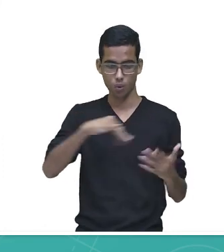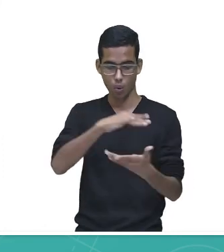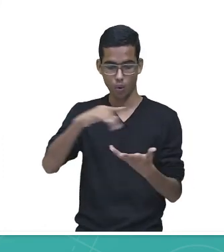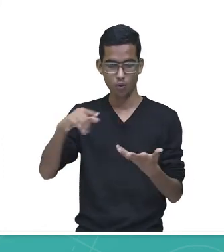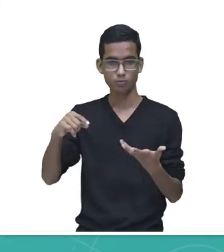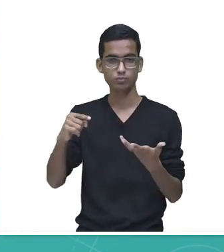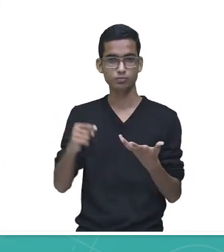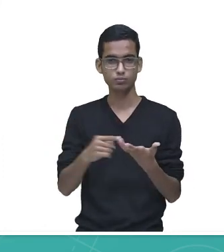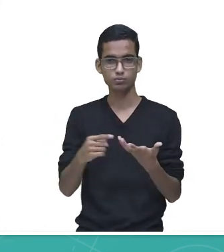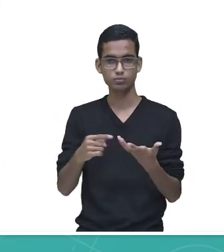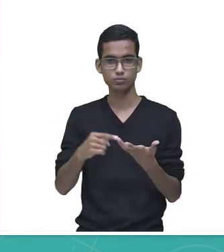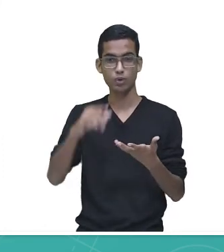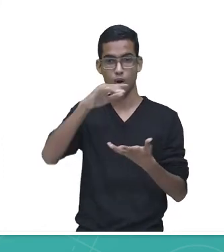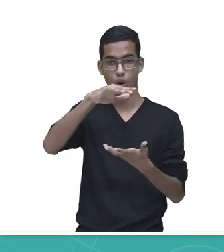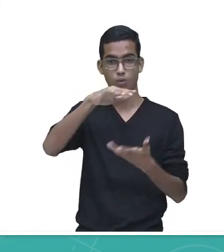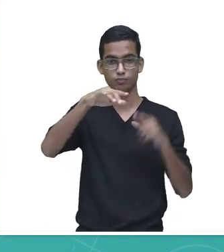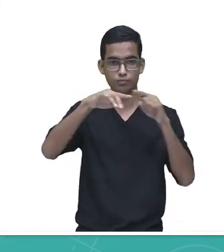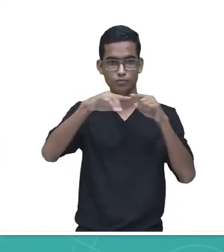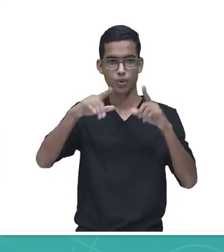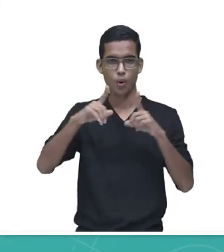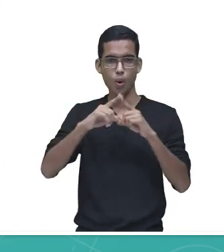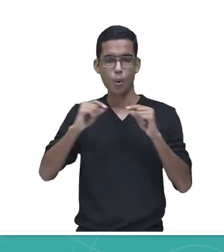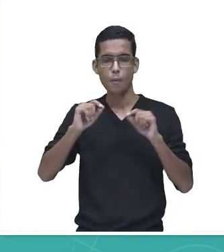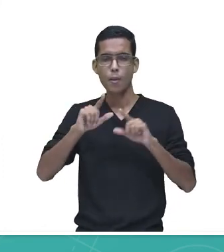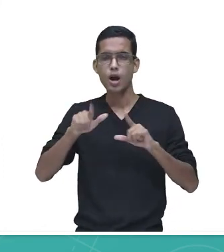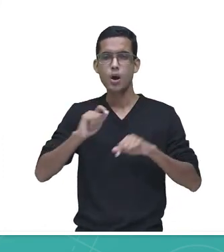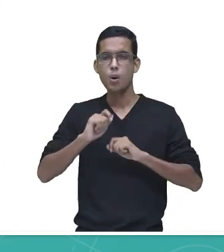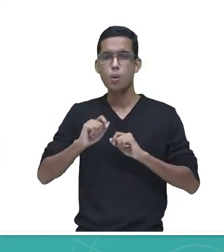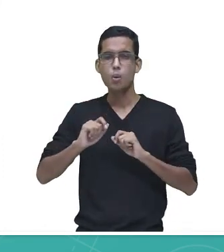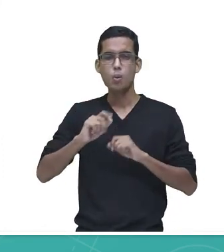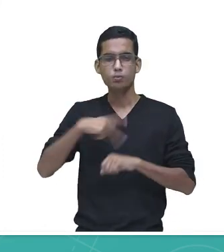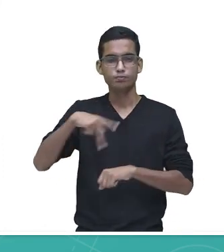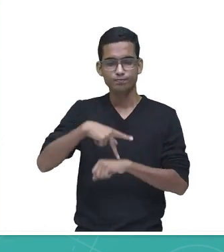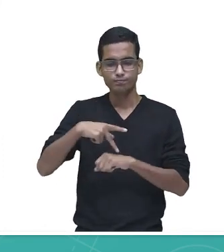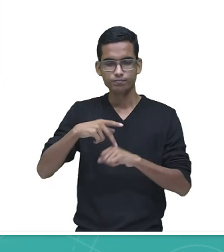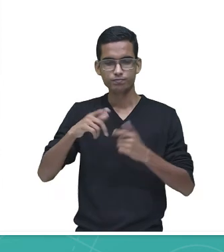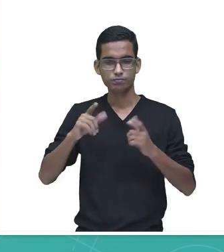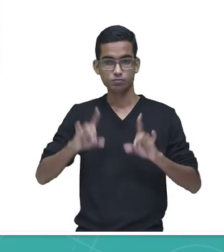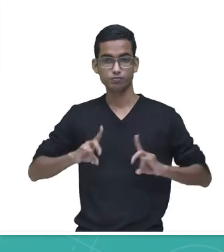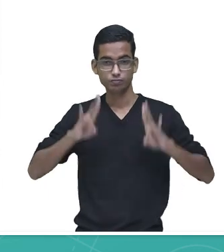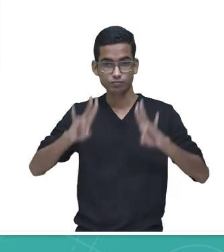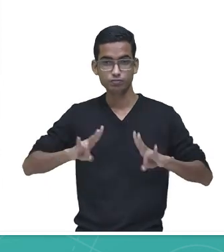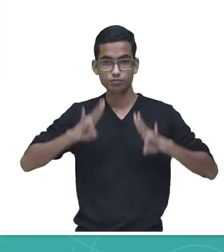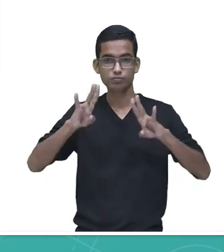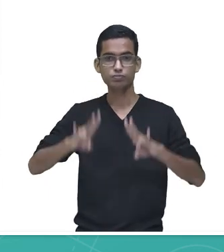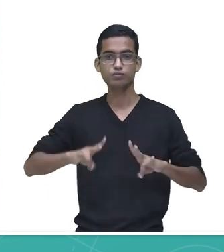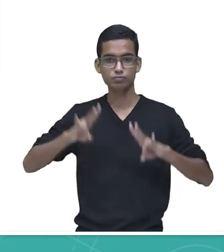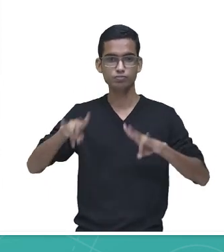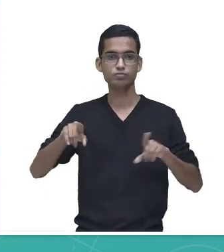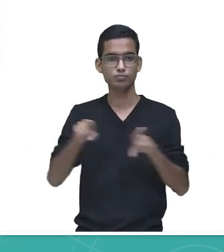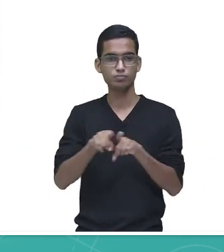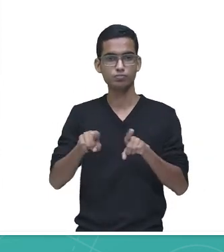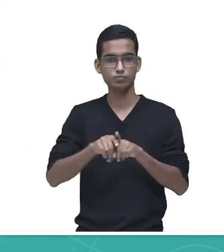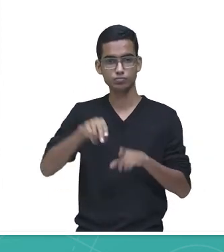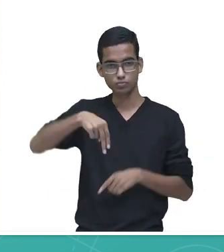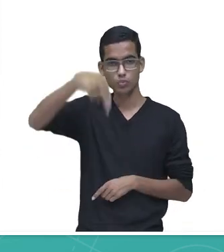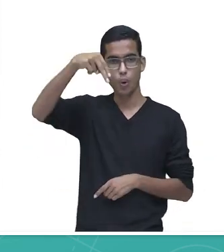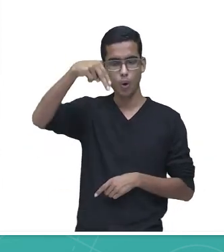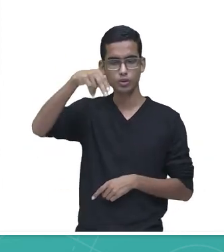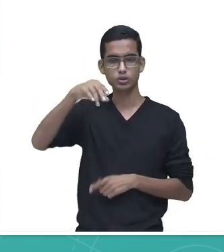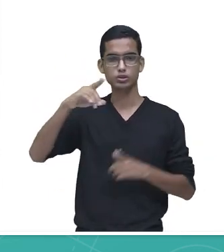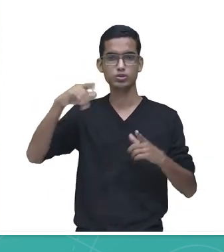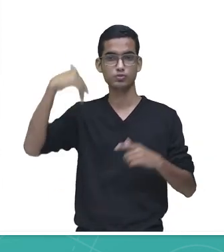está localizada no norte. E o México localizado no sul. Essa